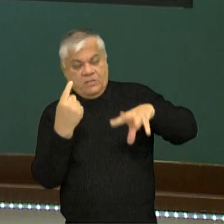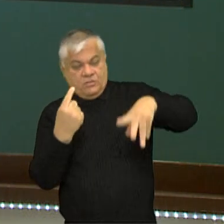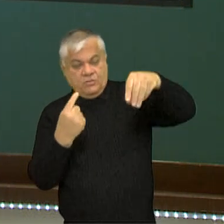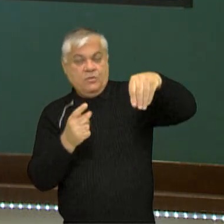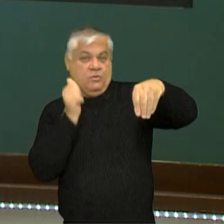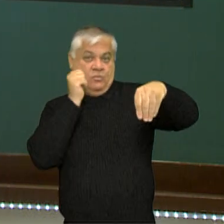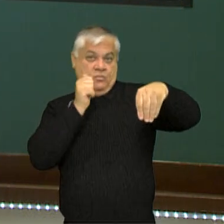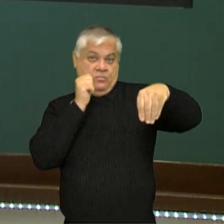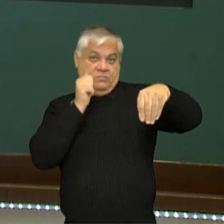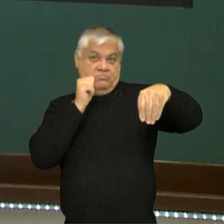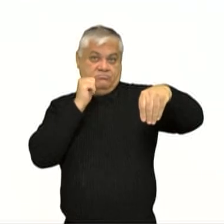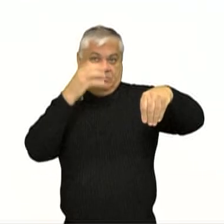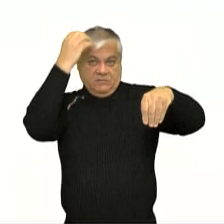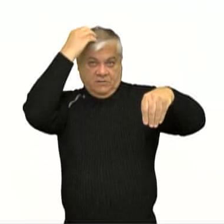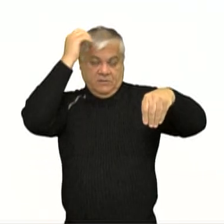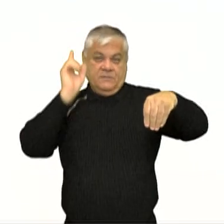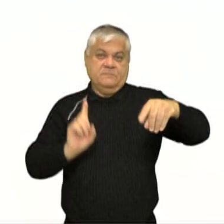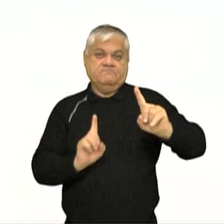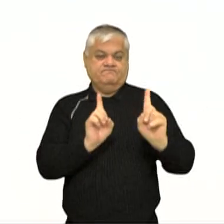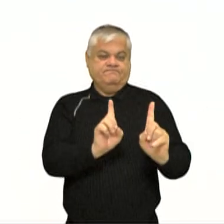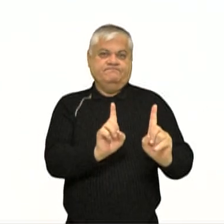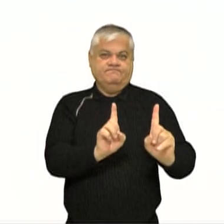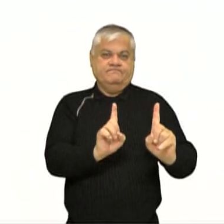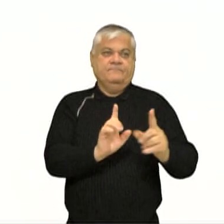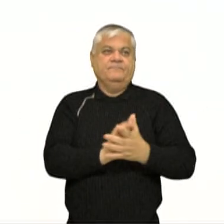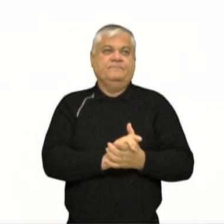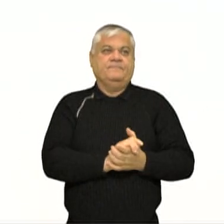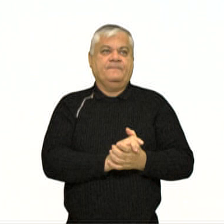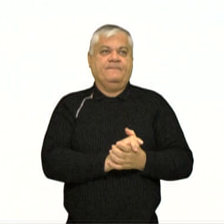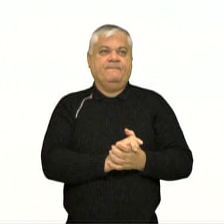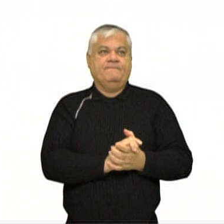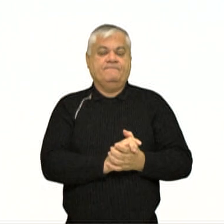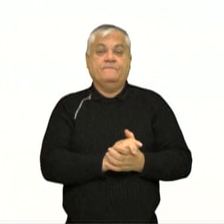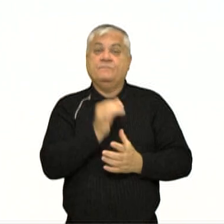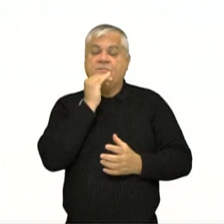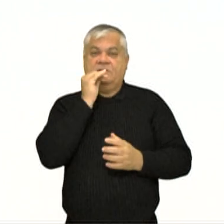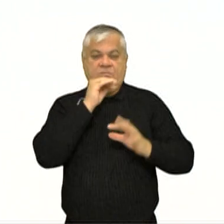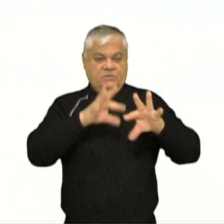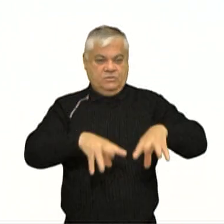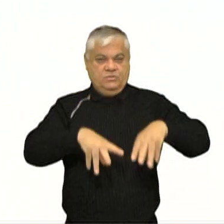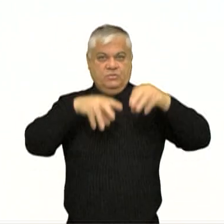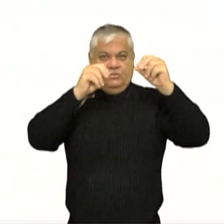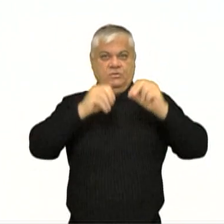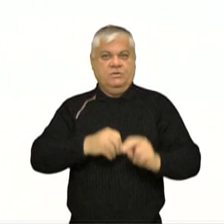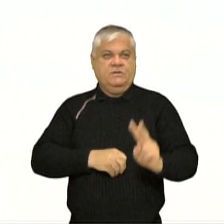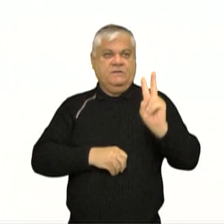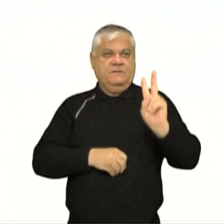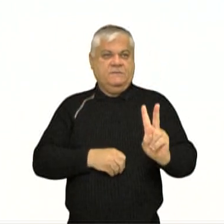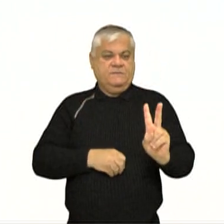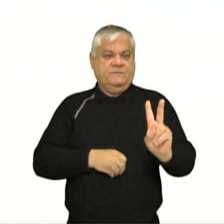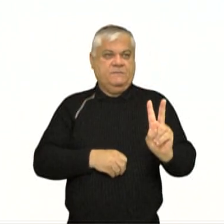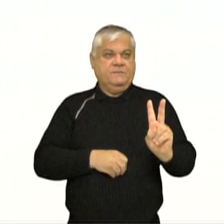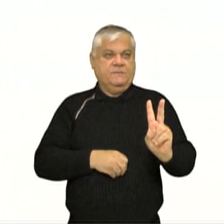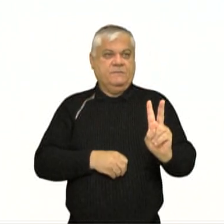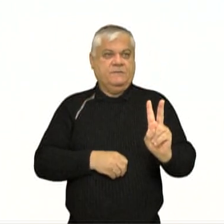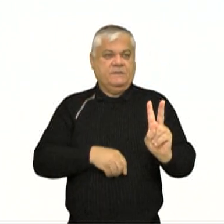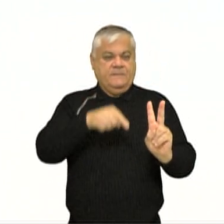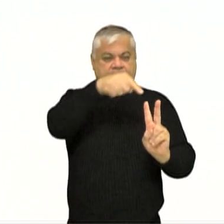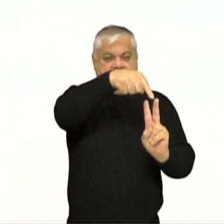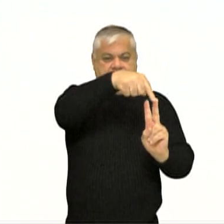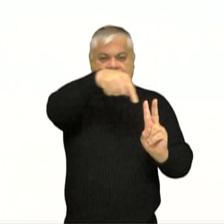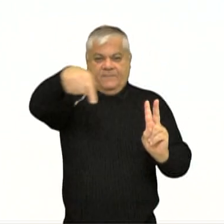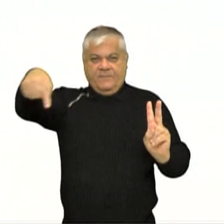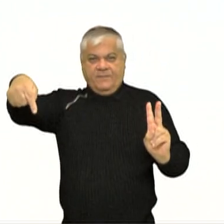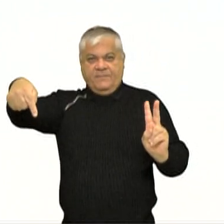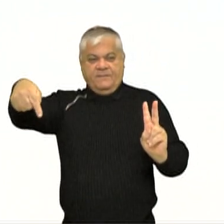dama. Como que eu faço? Eu acabo com as minhas duas torres, por exemplo, eu domino essas duas linhas aqui,